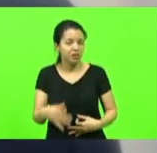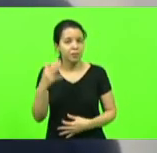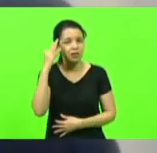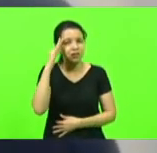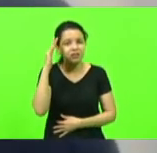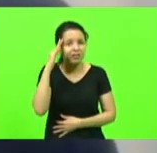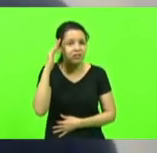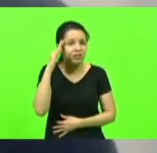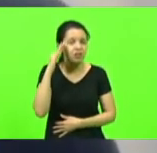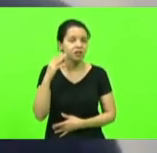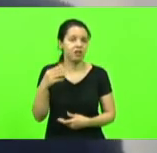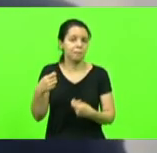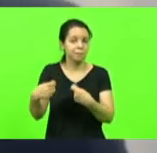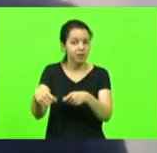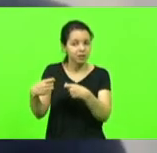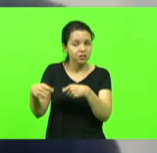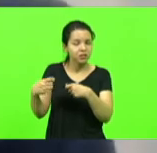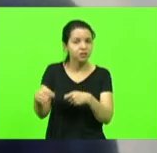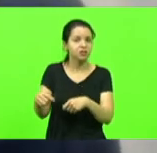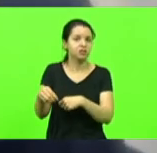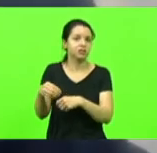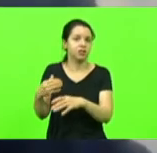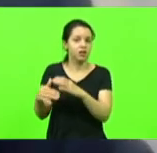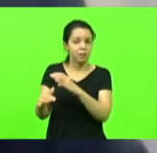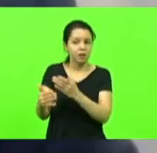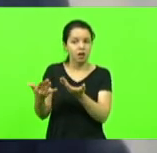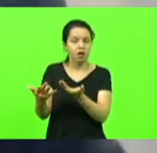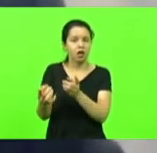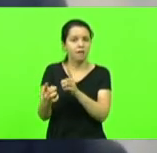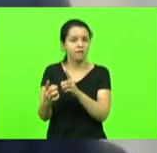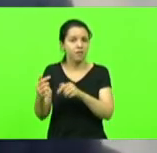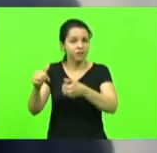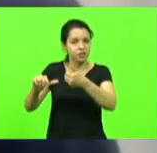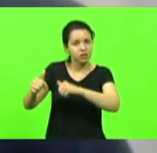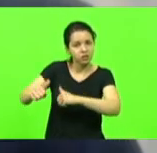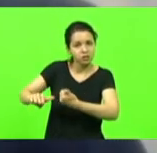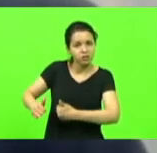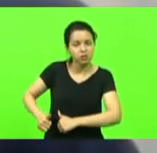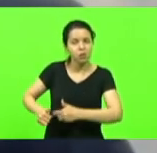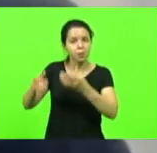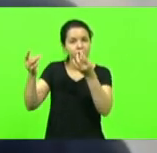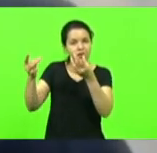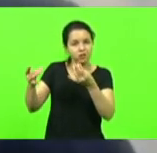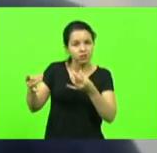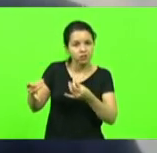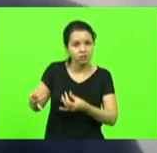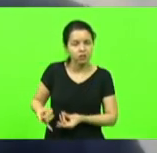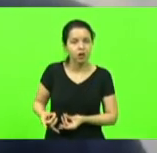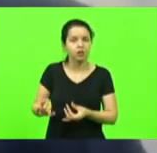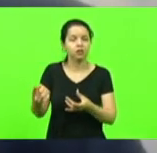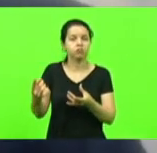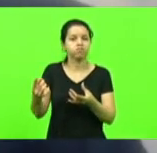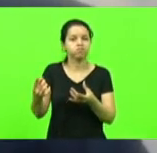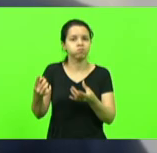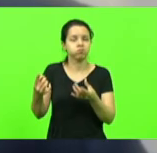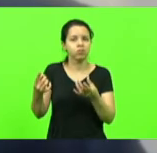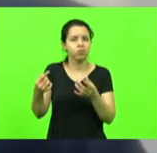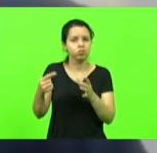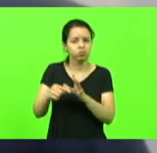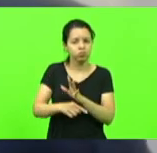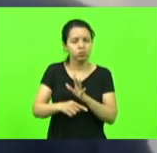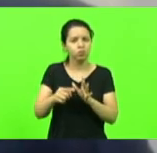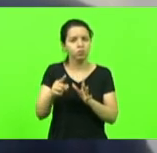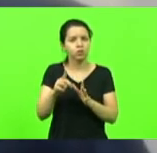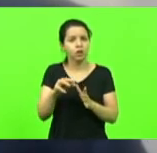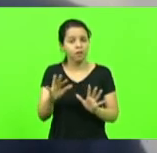de encaminhamento para avaliação especializada, para afirmar um diagnóstico, a necessidade da